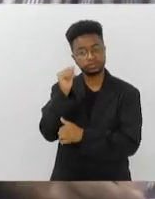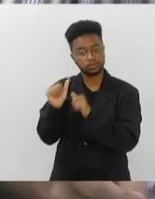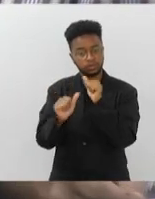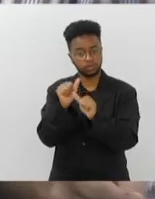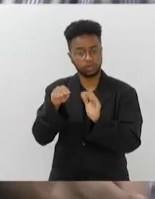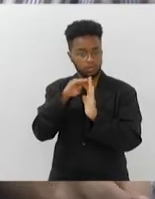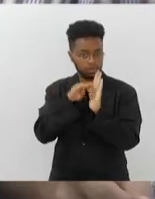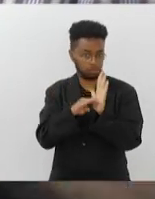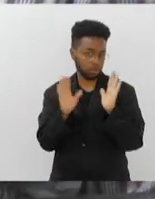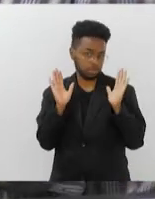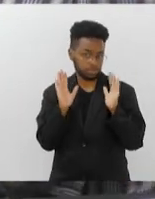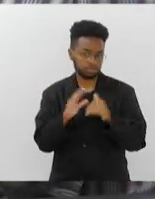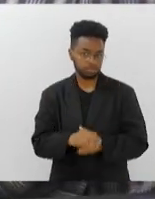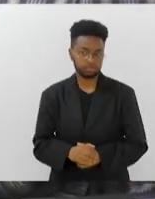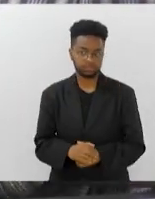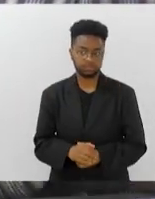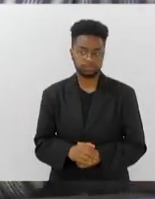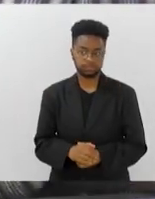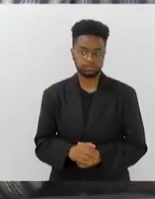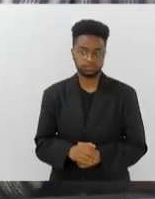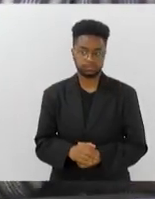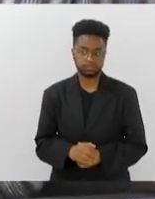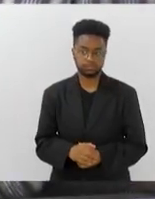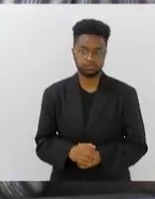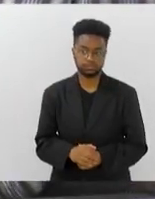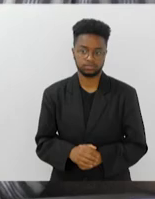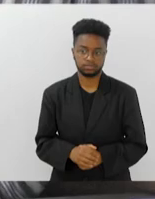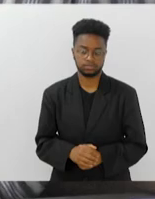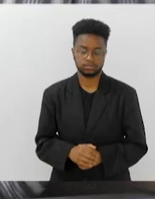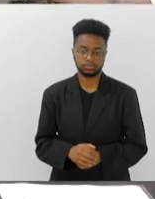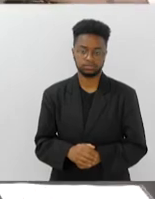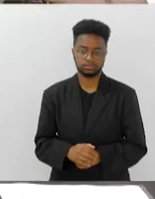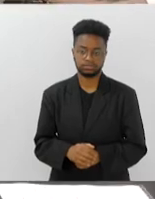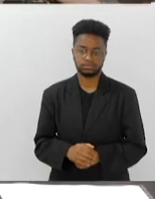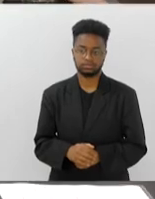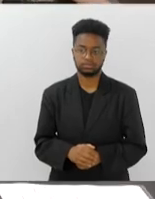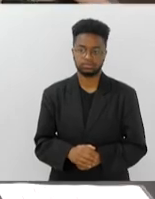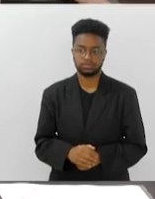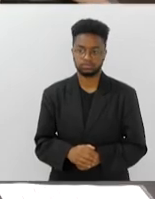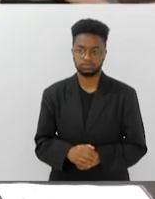programa. Presidente. Deputada.